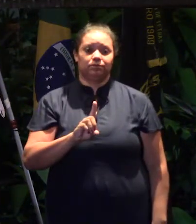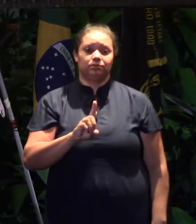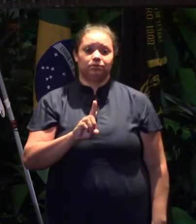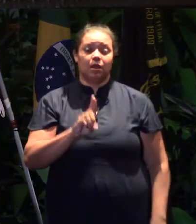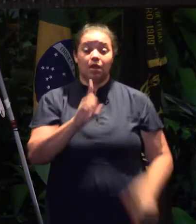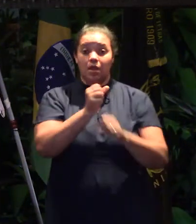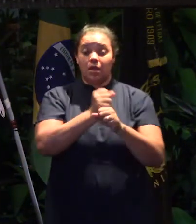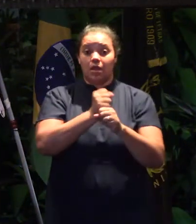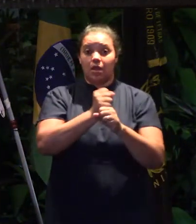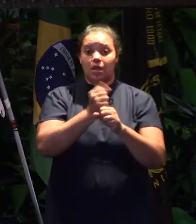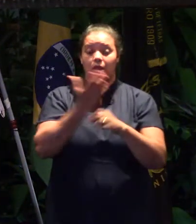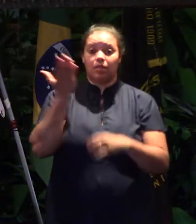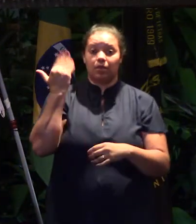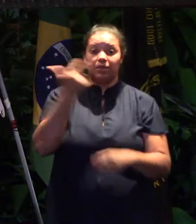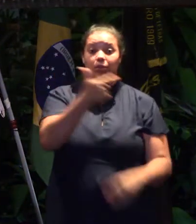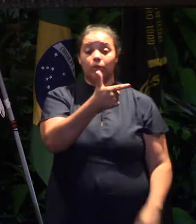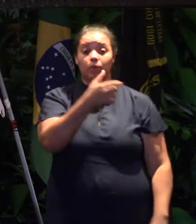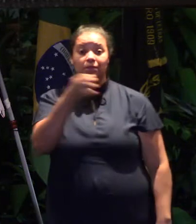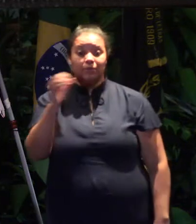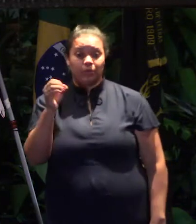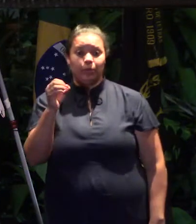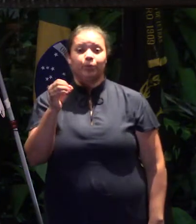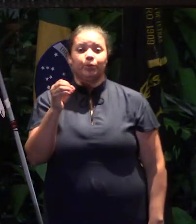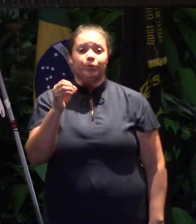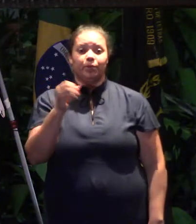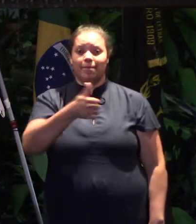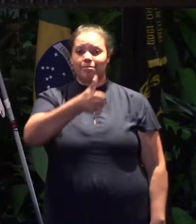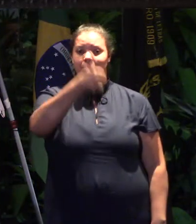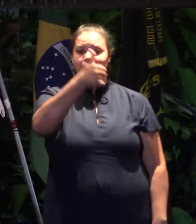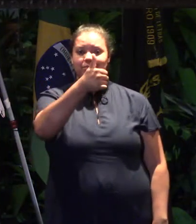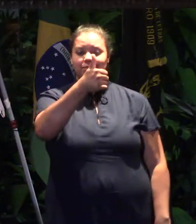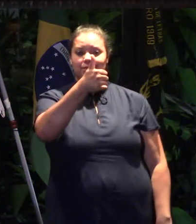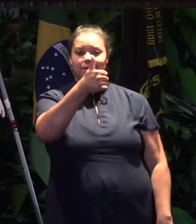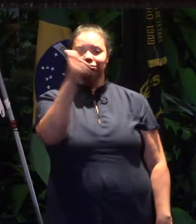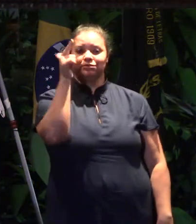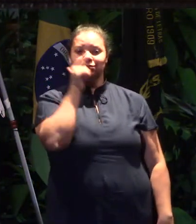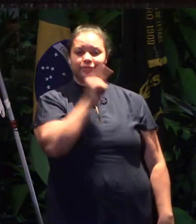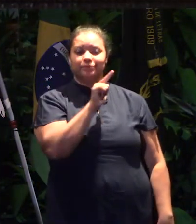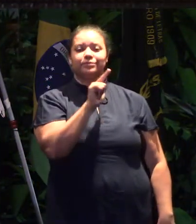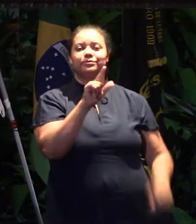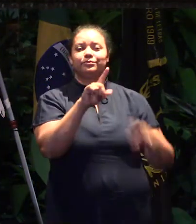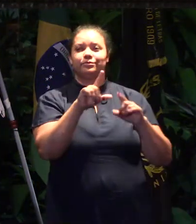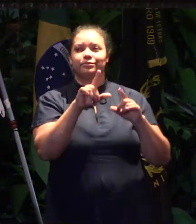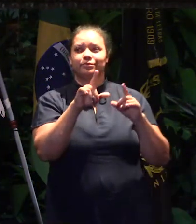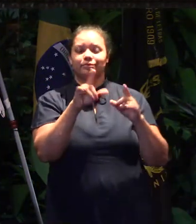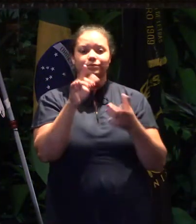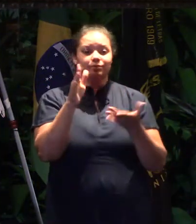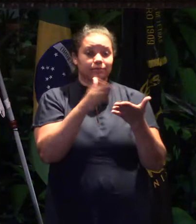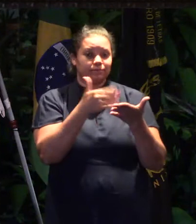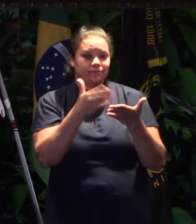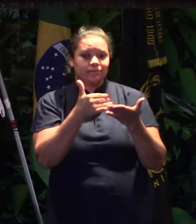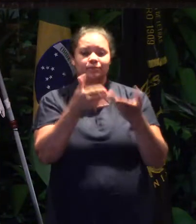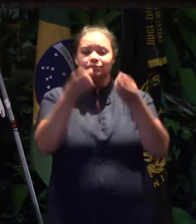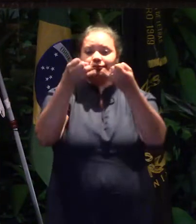2000, recebeu o primeiro lugar na categoria Ensaio do Concurso Nacional de Literatura